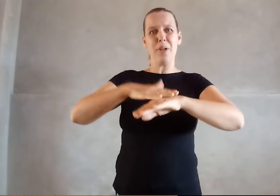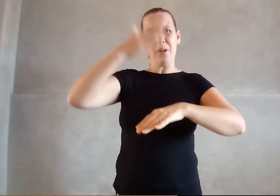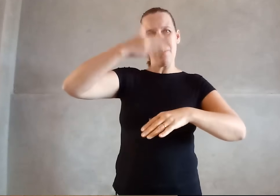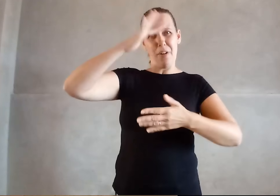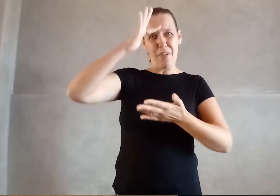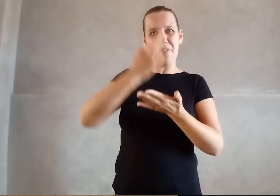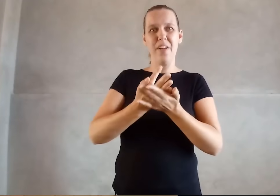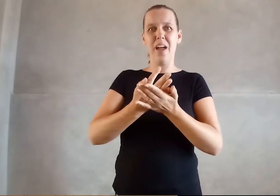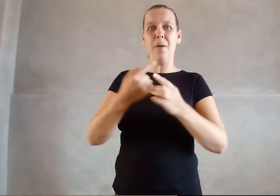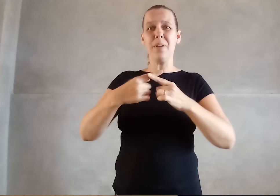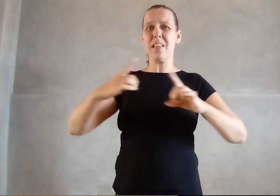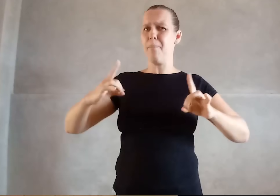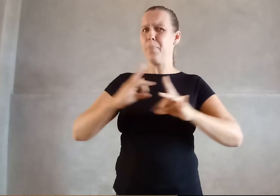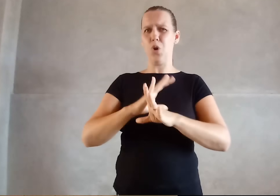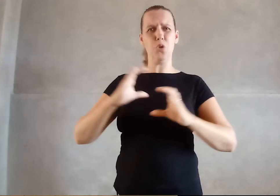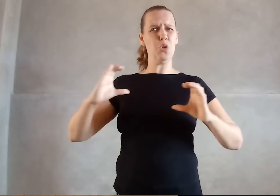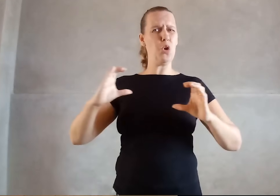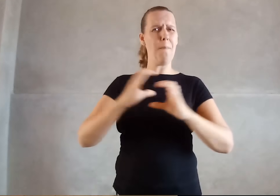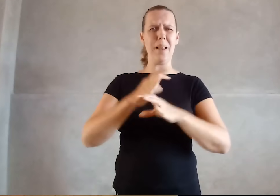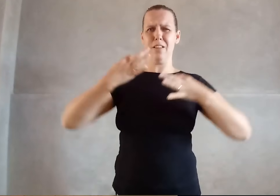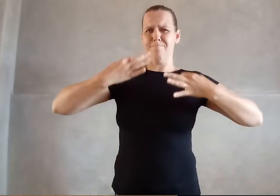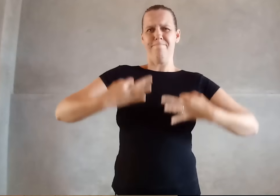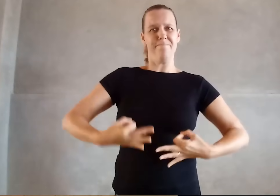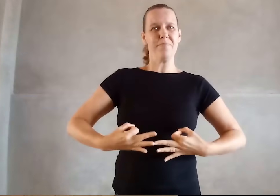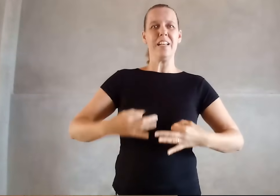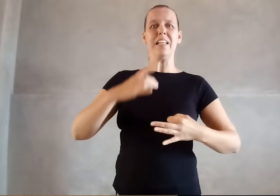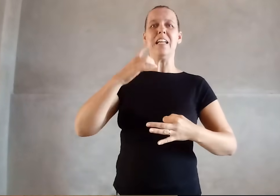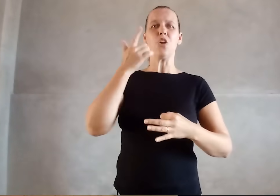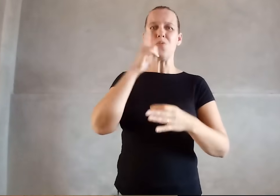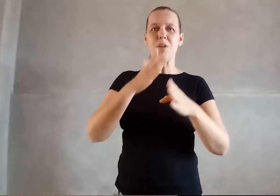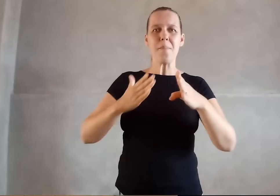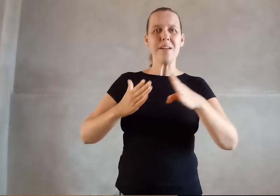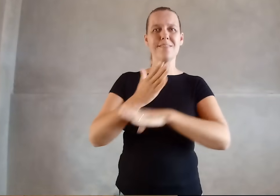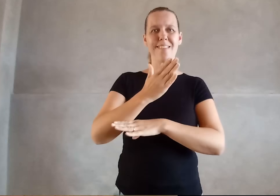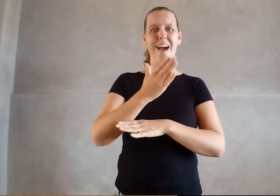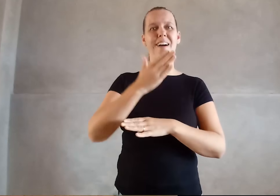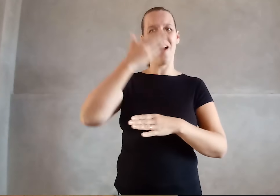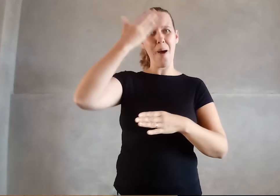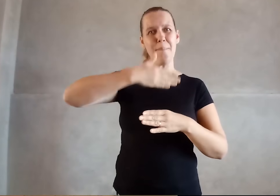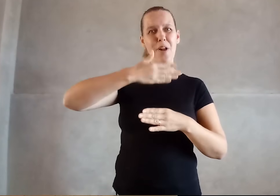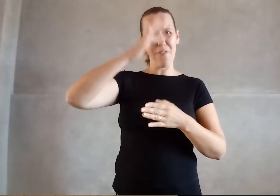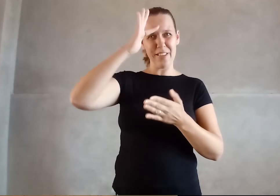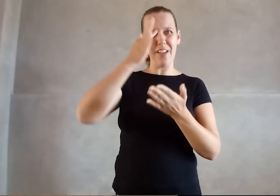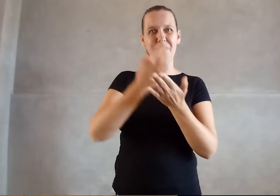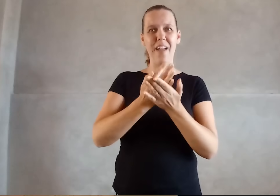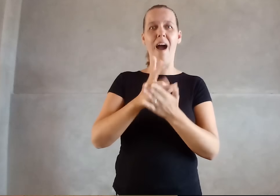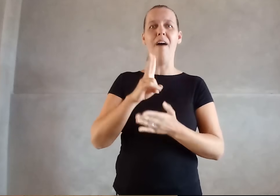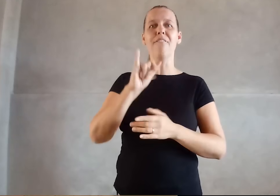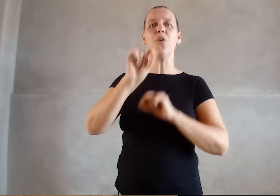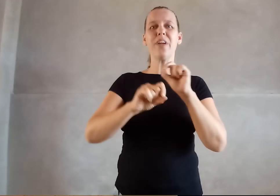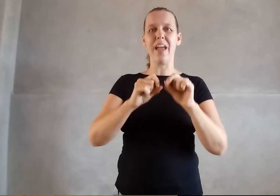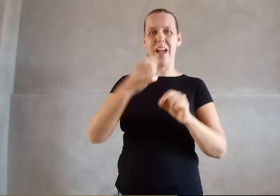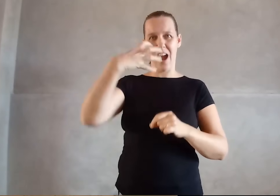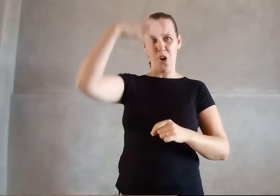durante a aprovação. Você vai receber a coroa da vida, a vida eterna que Deus preparou para todos